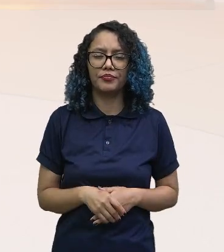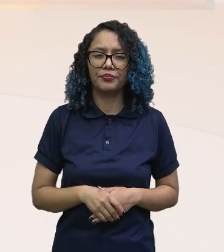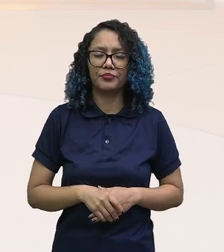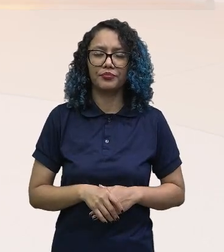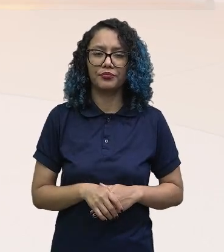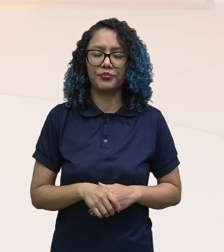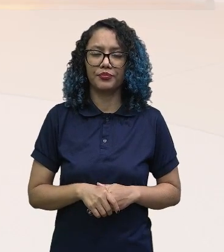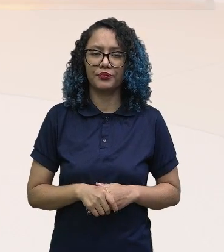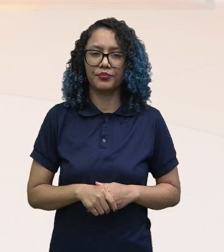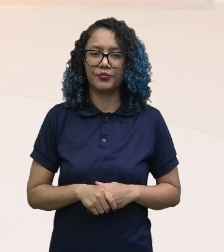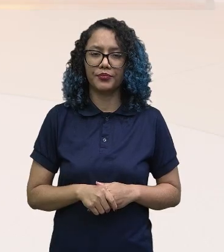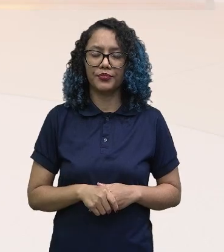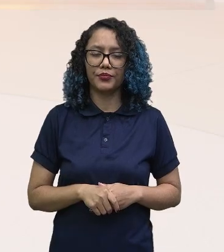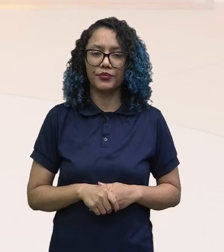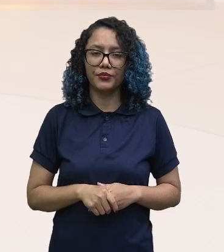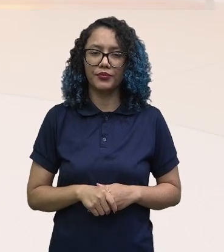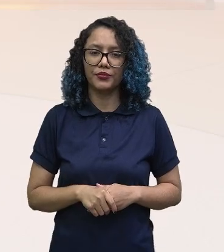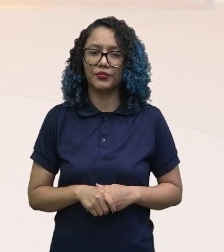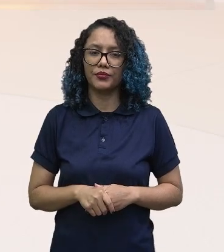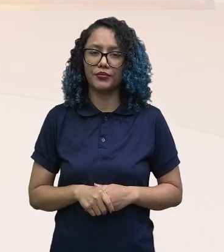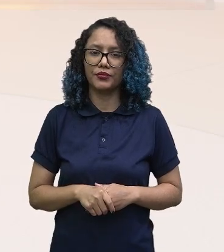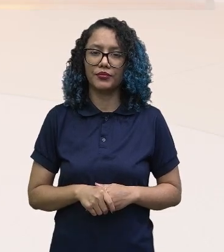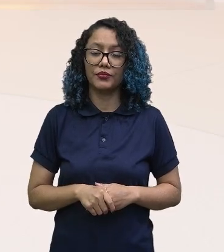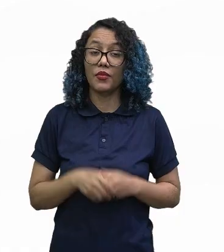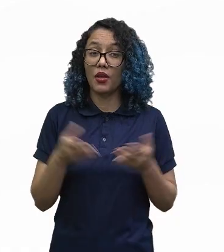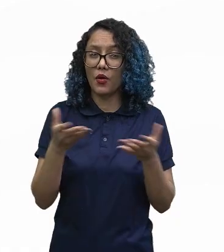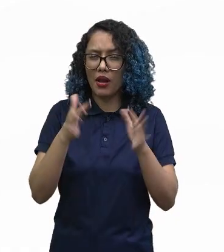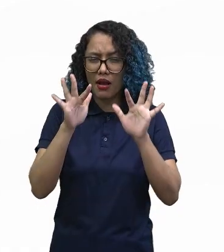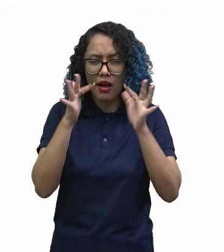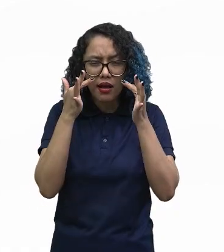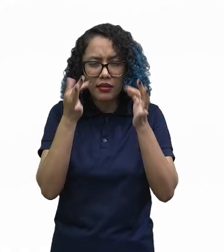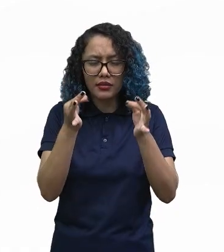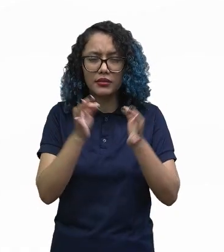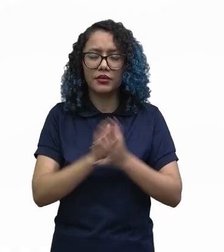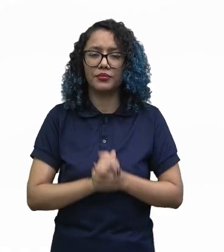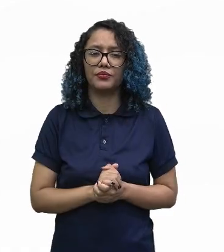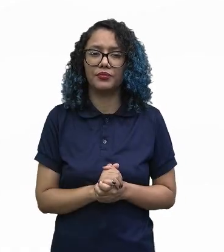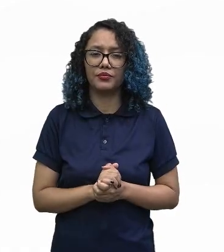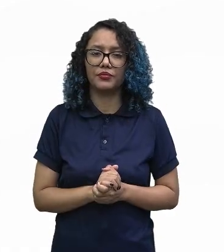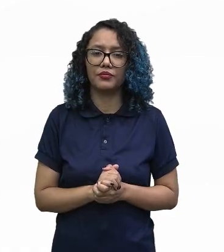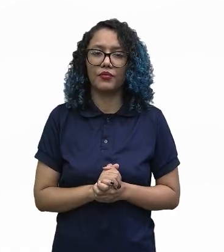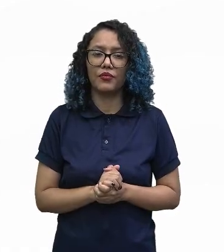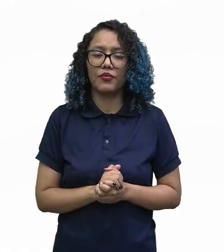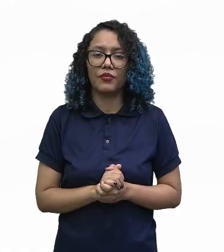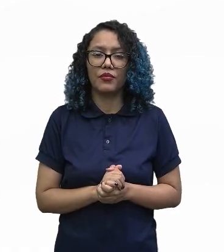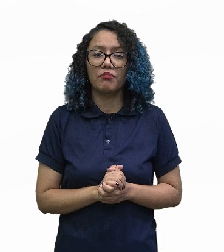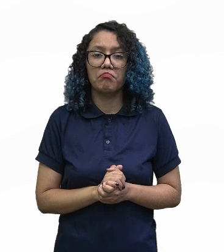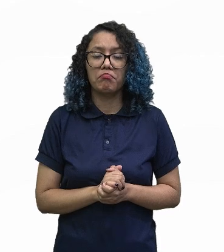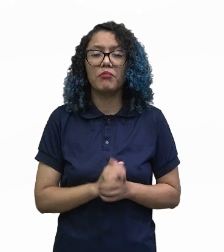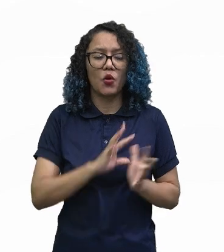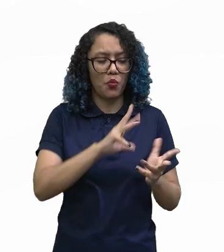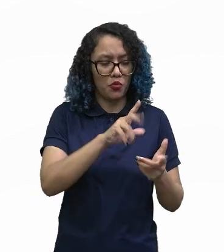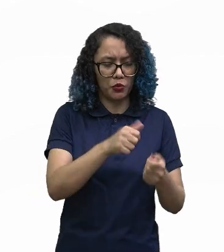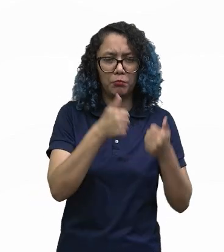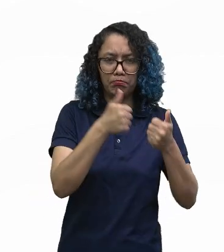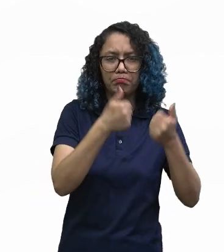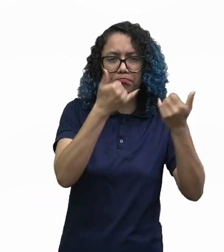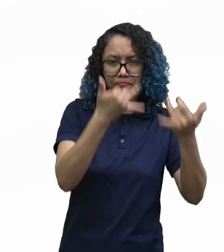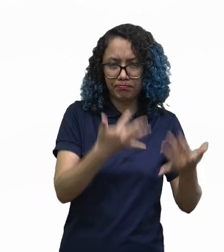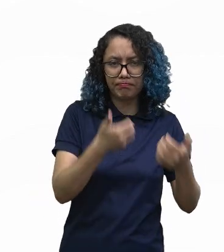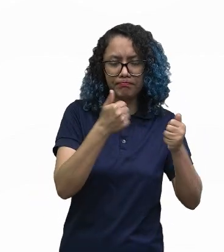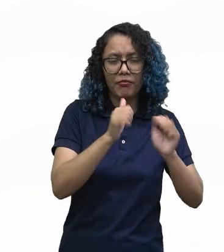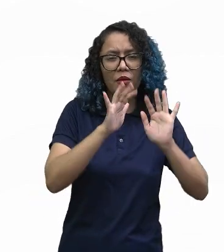dos Direitos Humanos, aí vem um ponto. Já falamos do mundo e o Brasil,